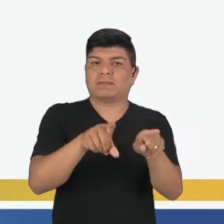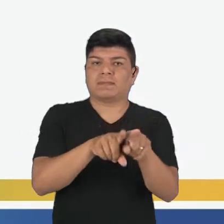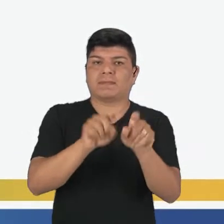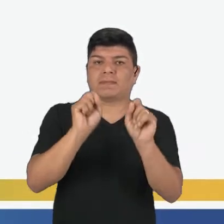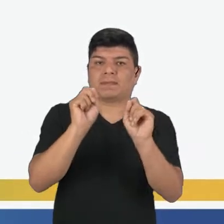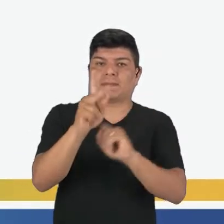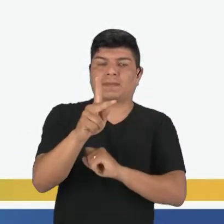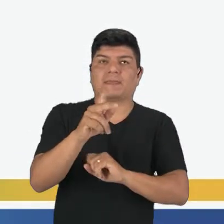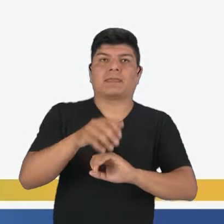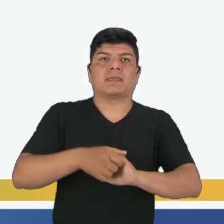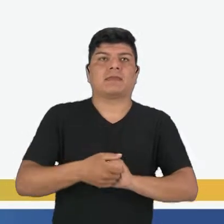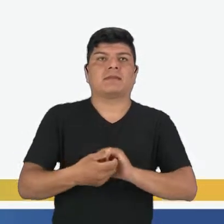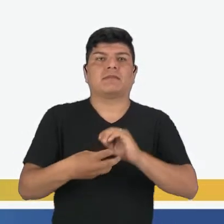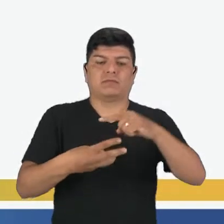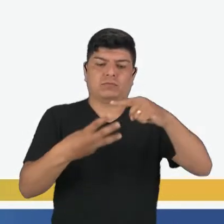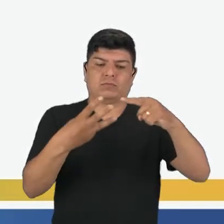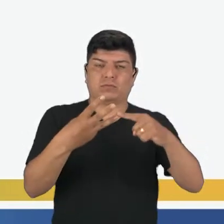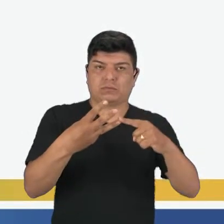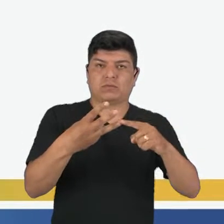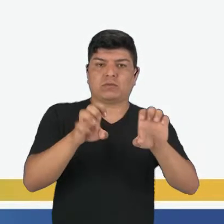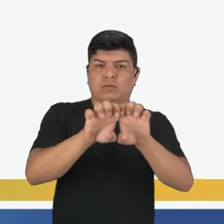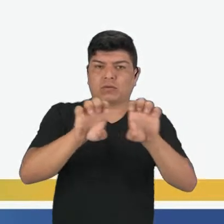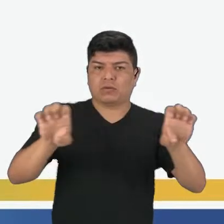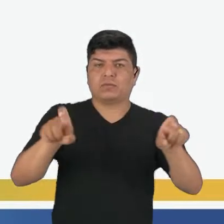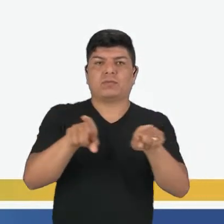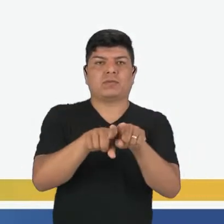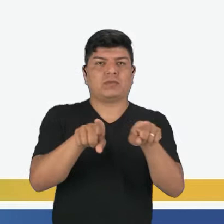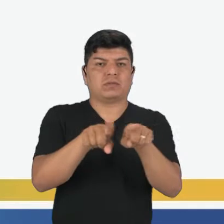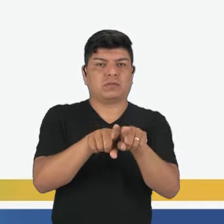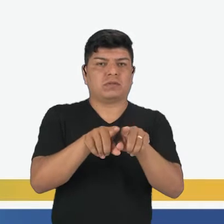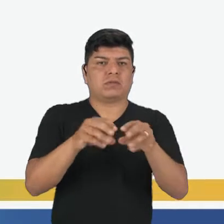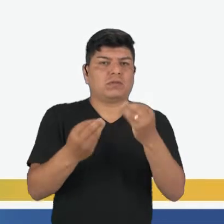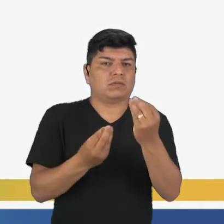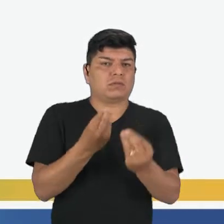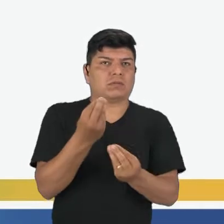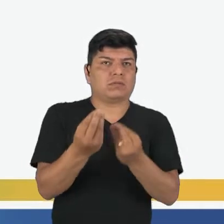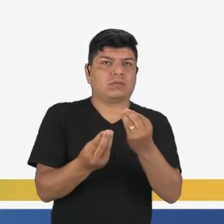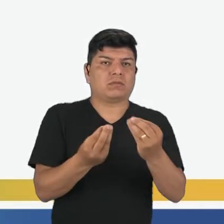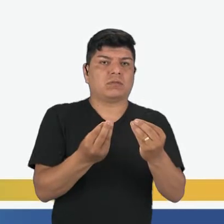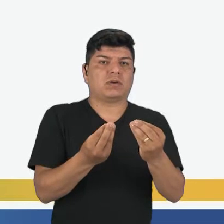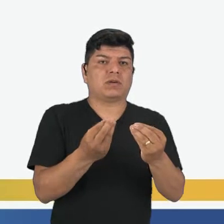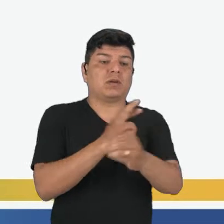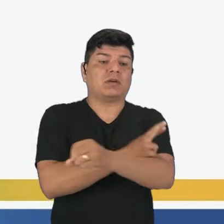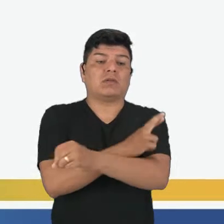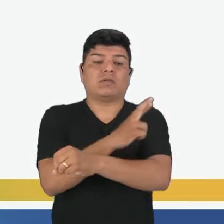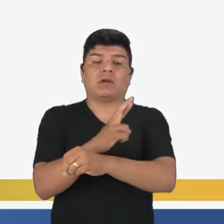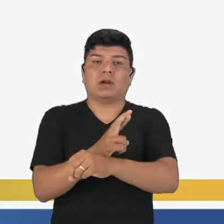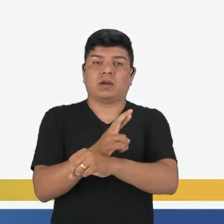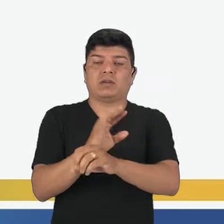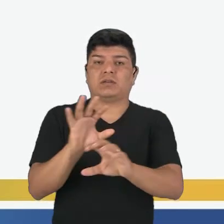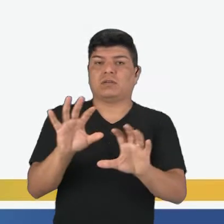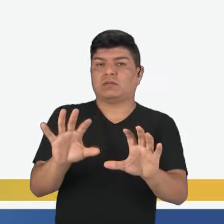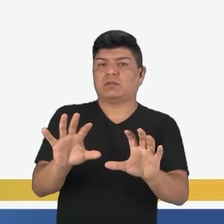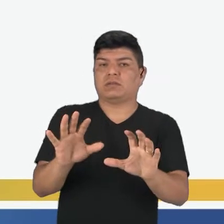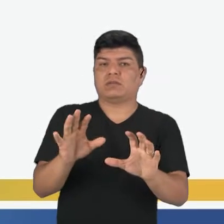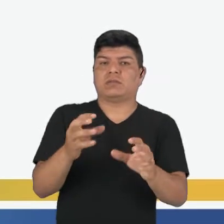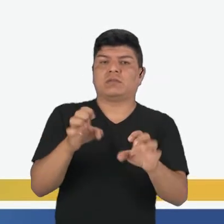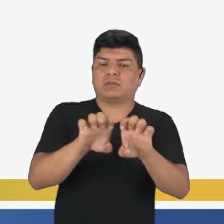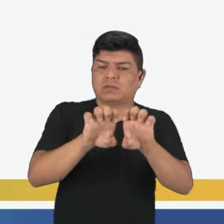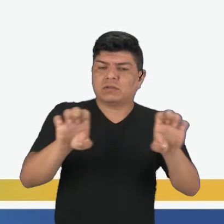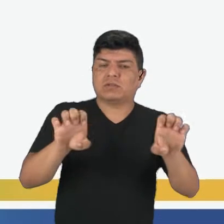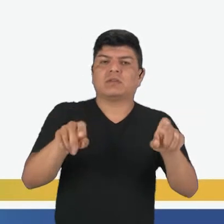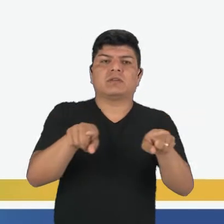Então, rito, mito e símbolo como estrutura. Como é que uma religião, ela se